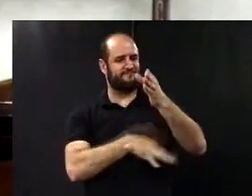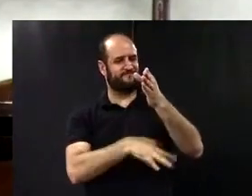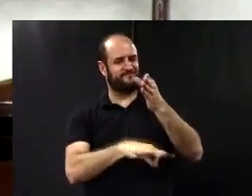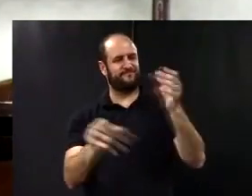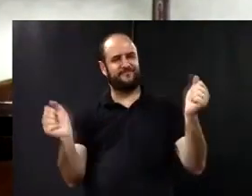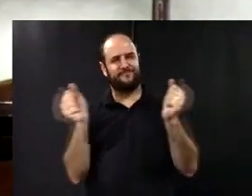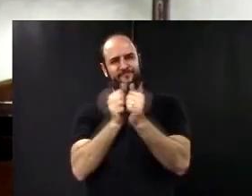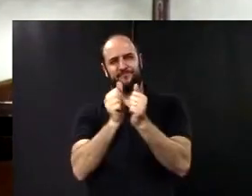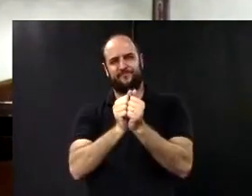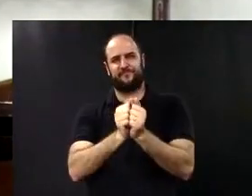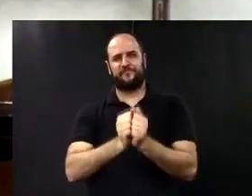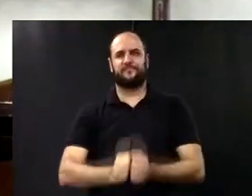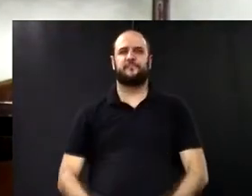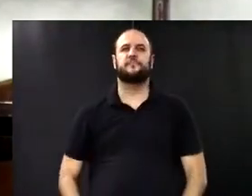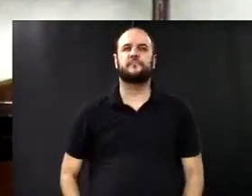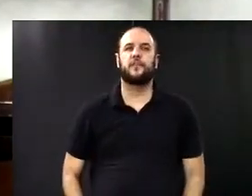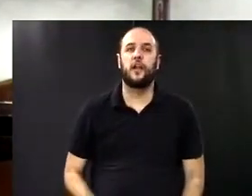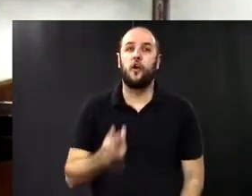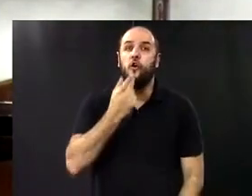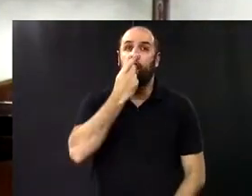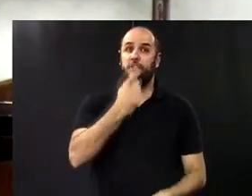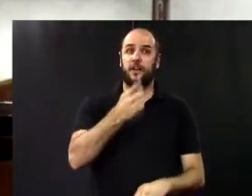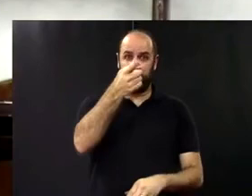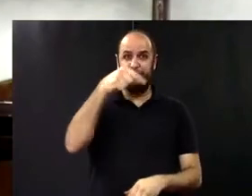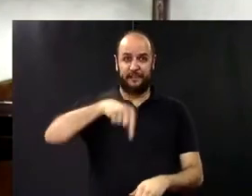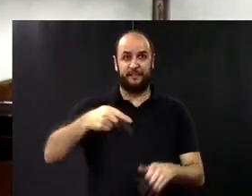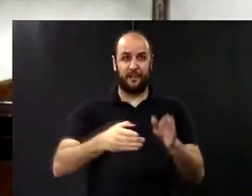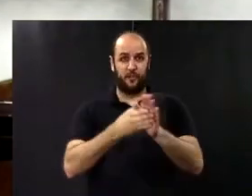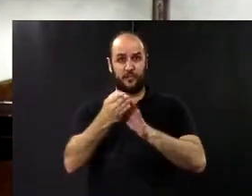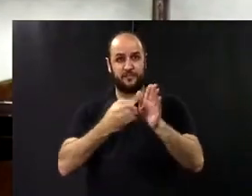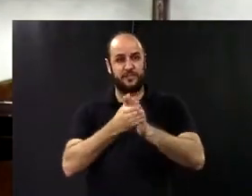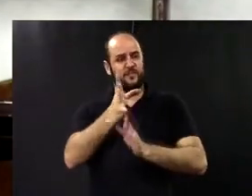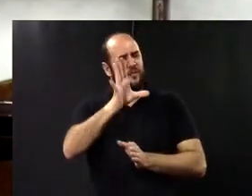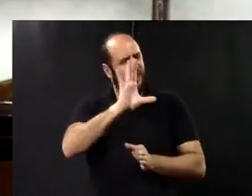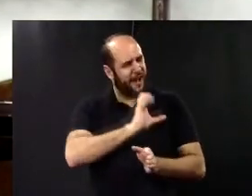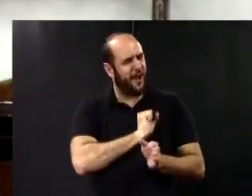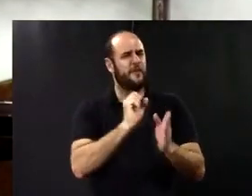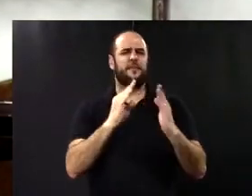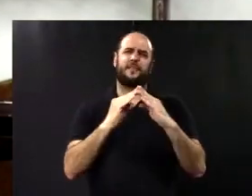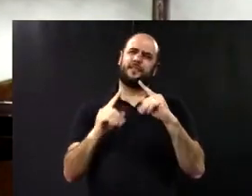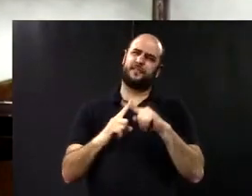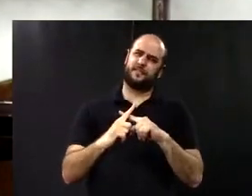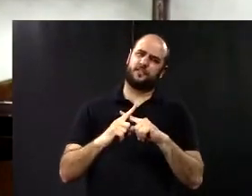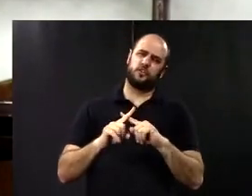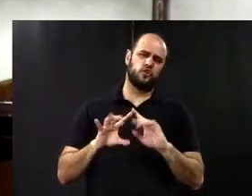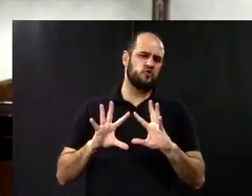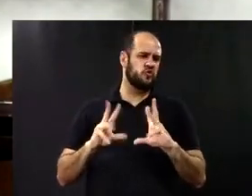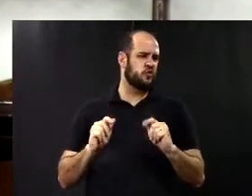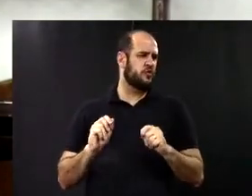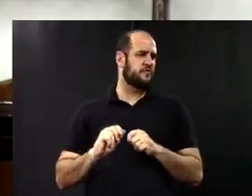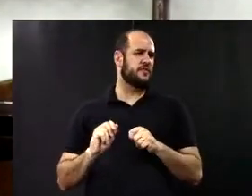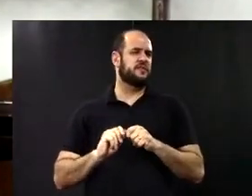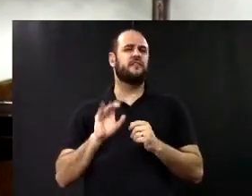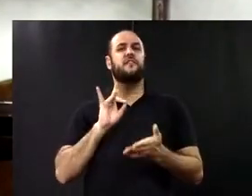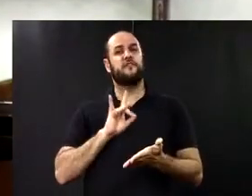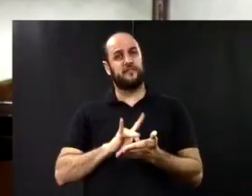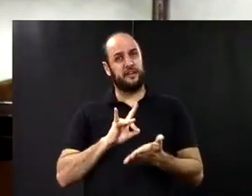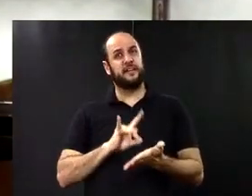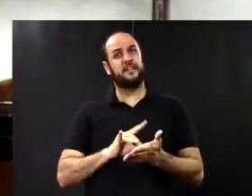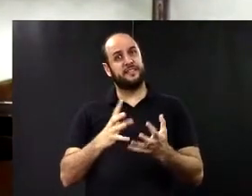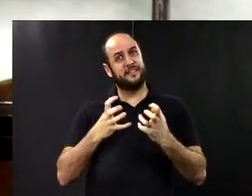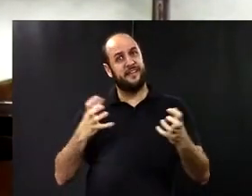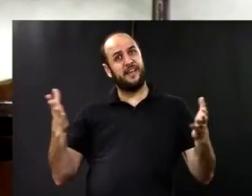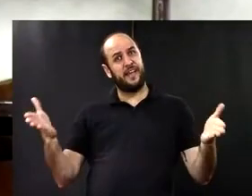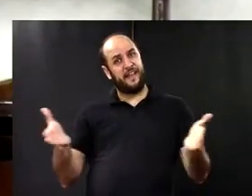Igreja Presbiteriana da Lapa, esse conselho ama a igreja. E tudo o que fazemos é de fato ajudar os nossos